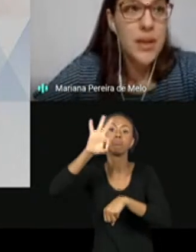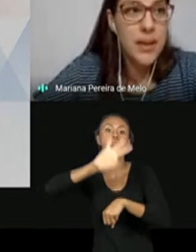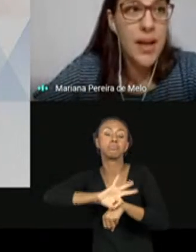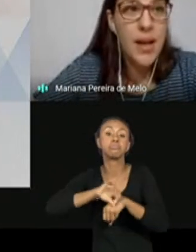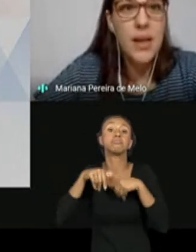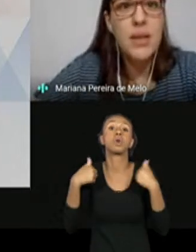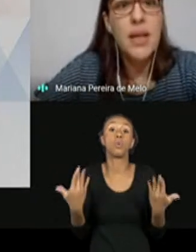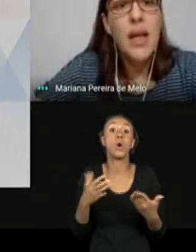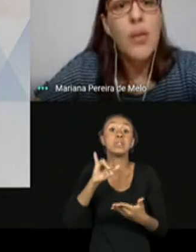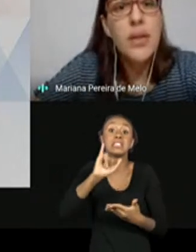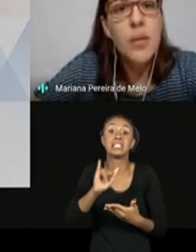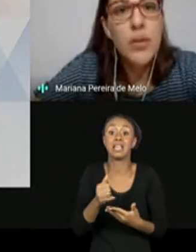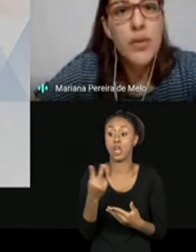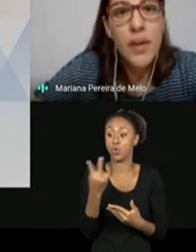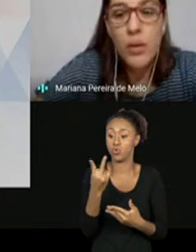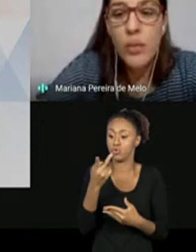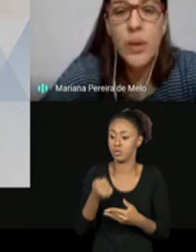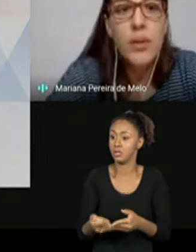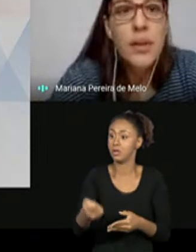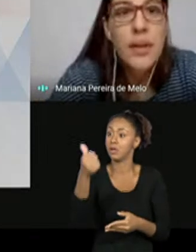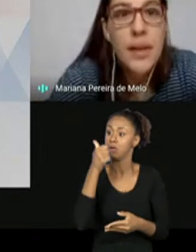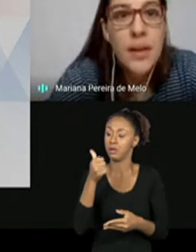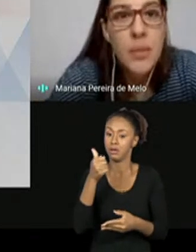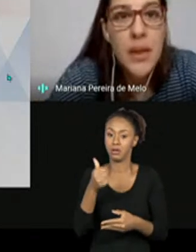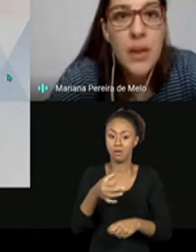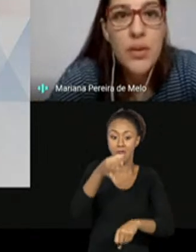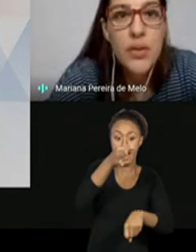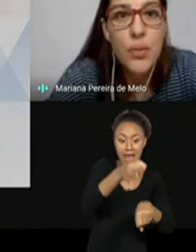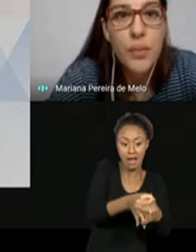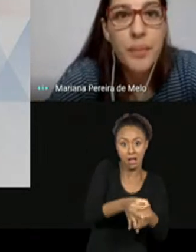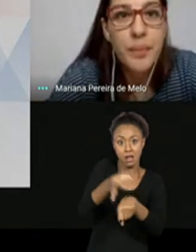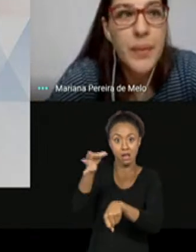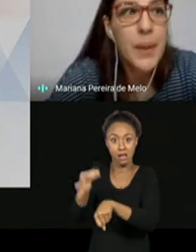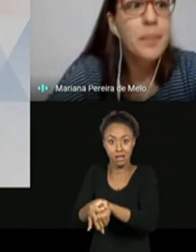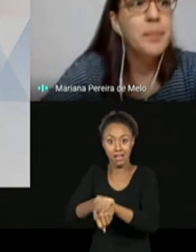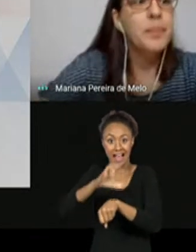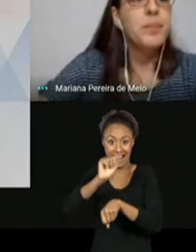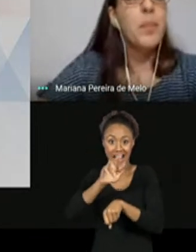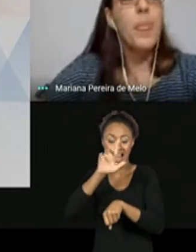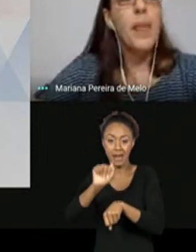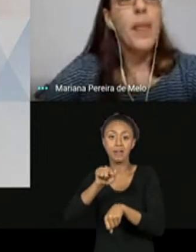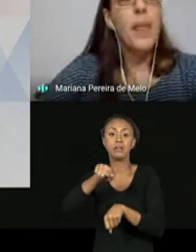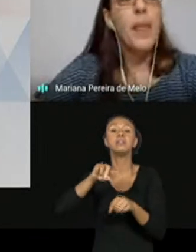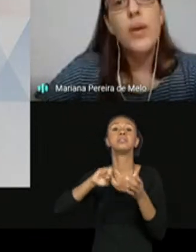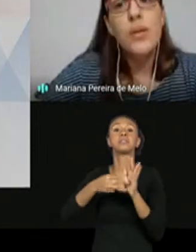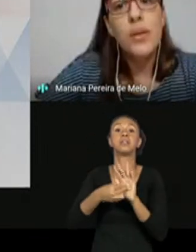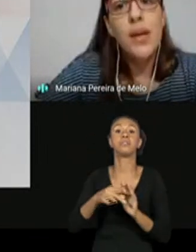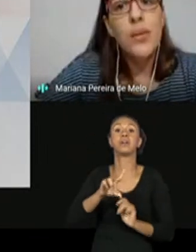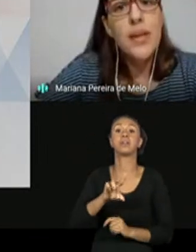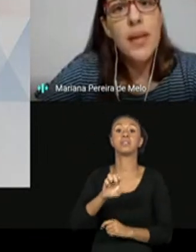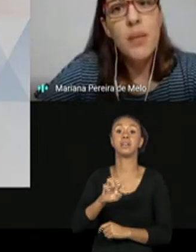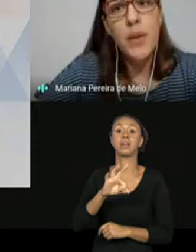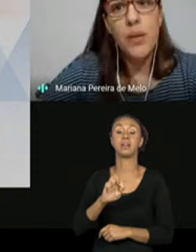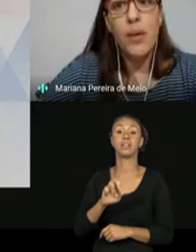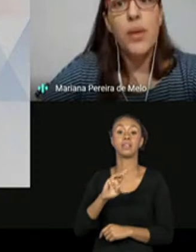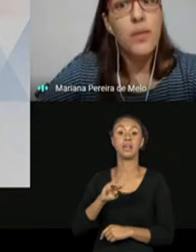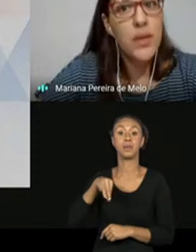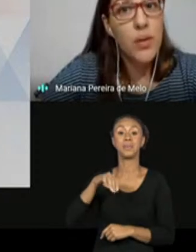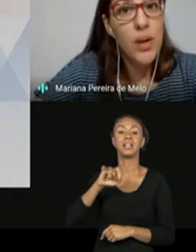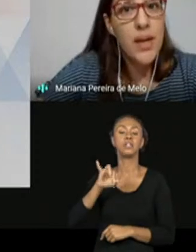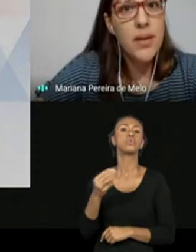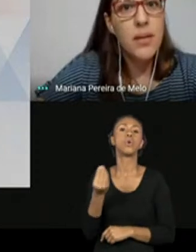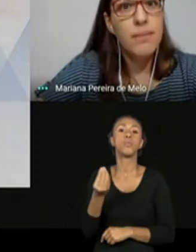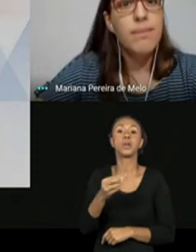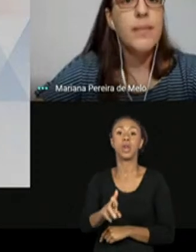duas faces caras é um exemplo de fenômeno determinístico, tá? Porque o resultado é sempre igual e